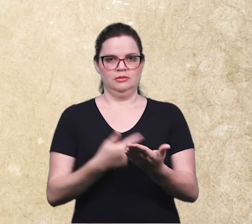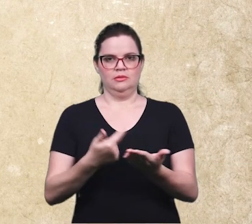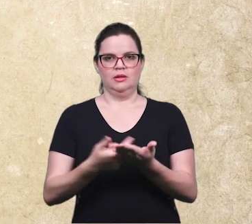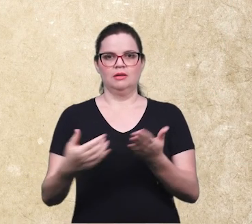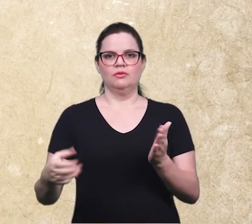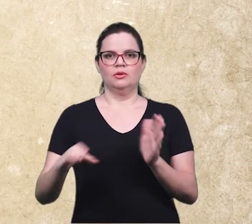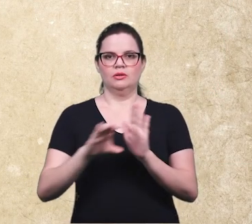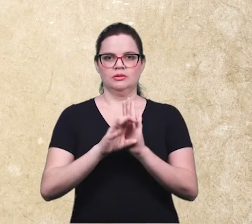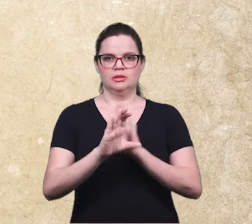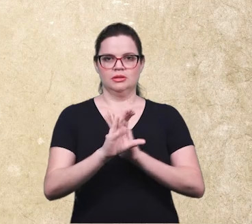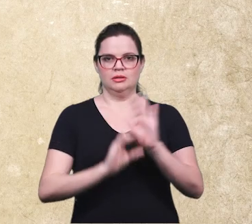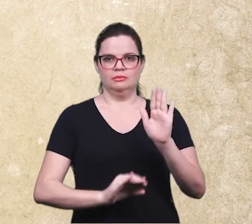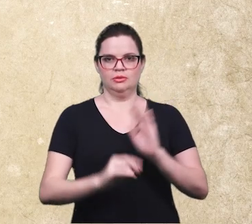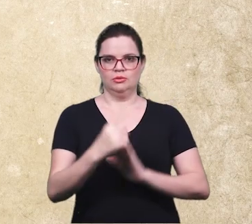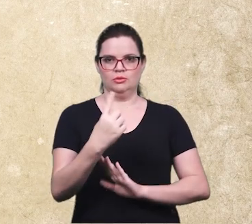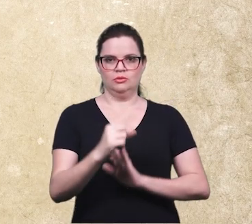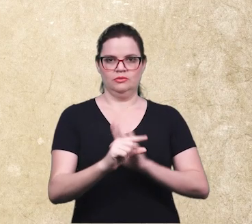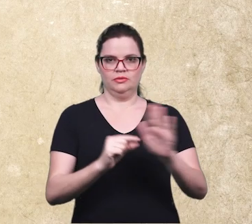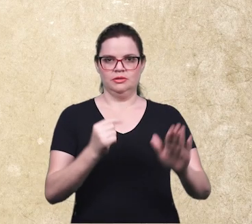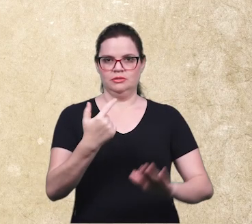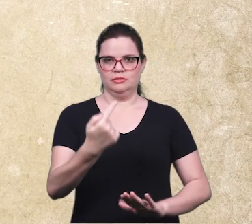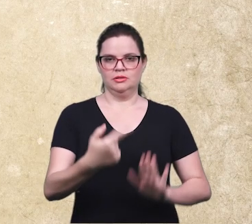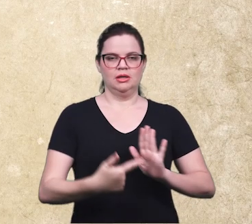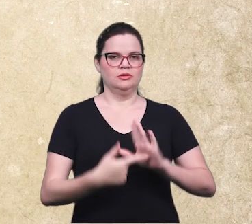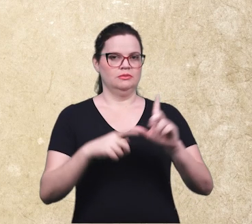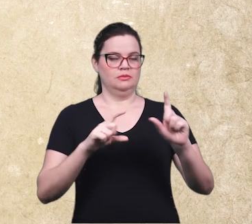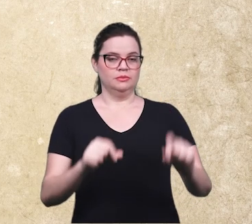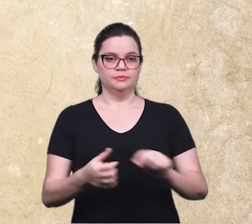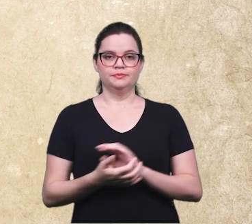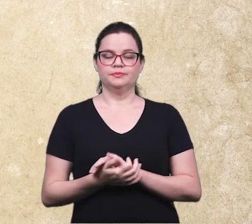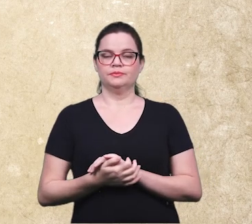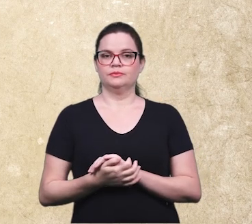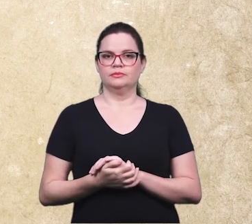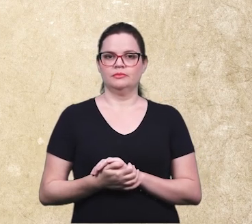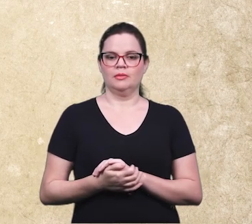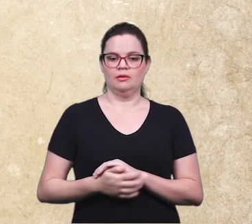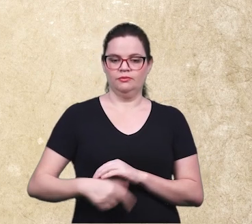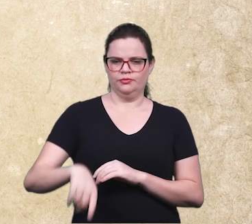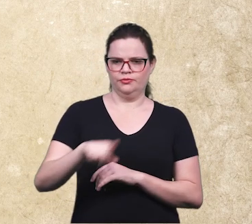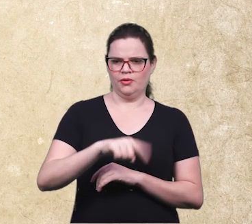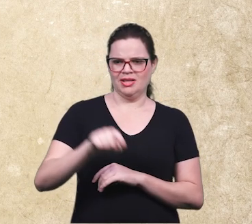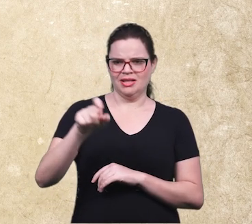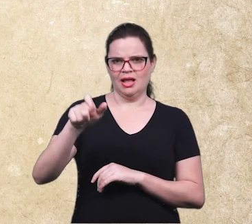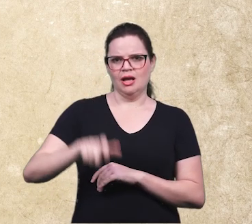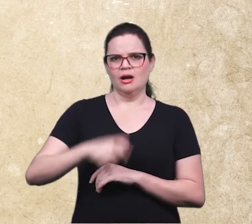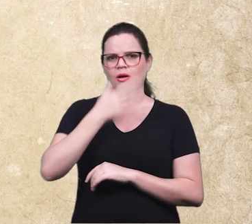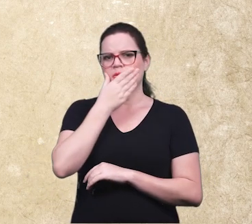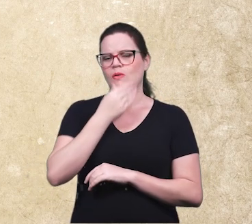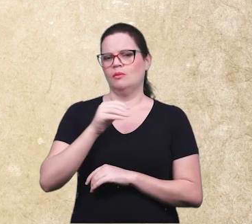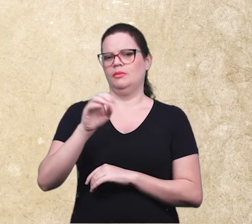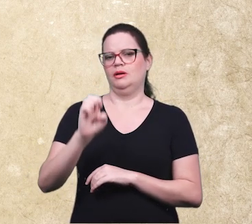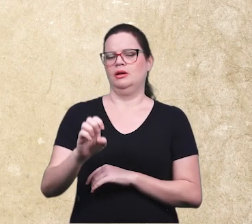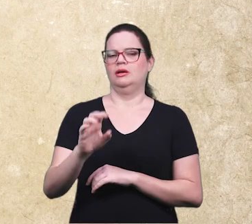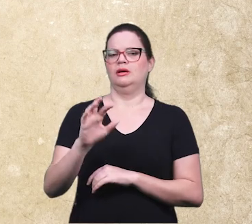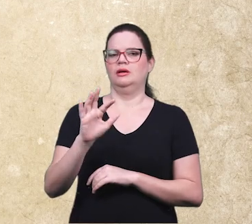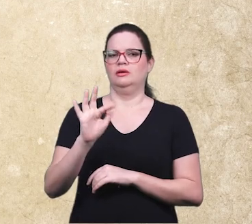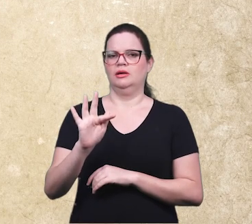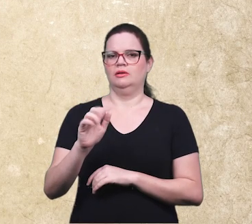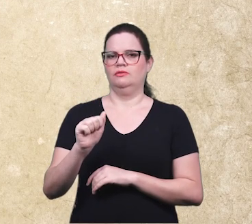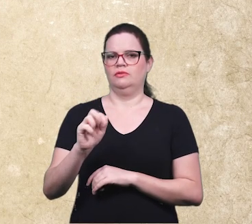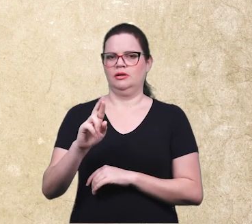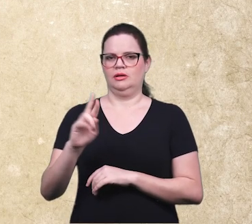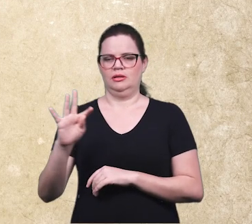1,7, diz assim, como aprendestes de Epáfras, nosso amado